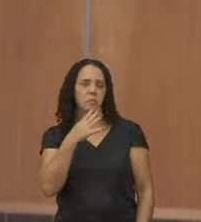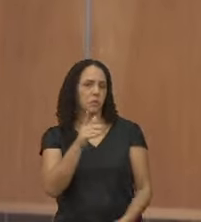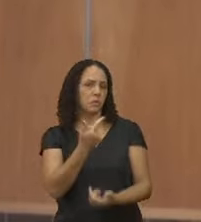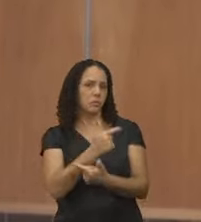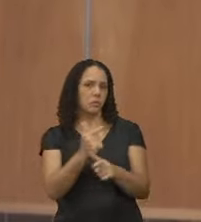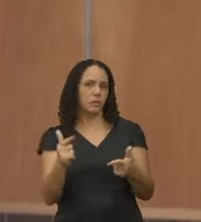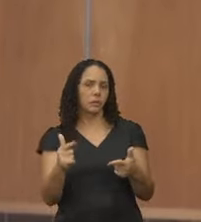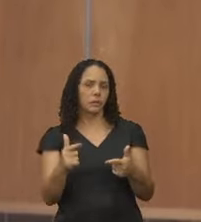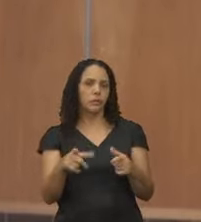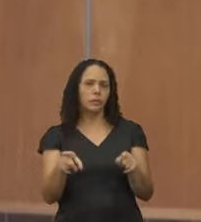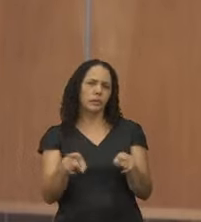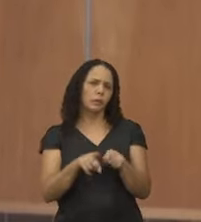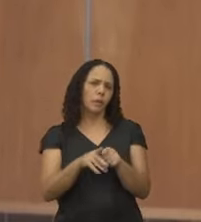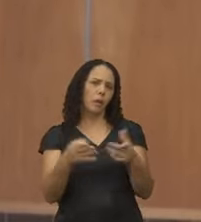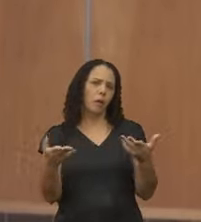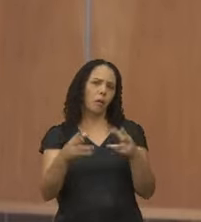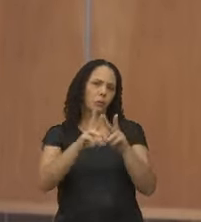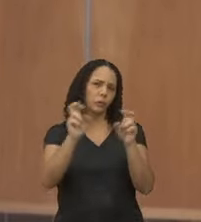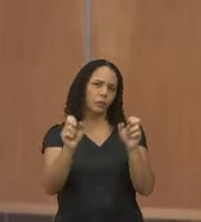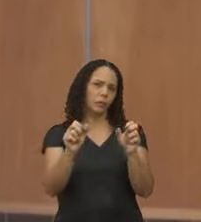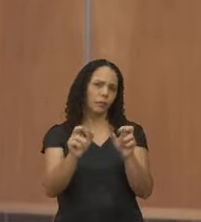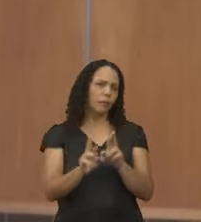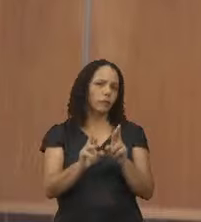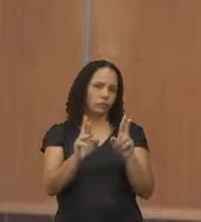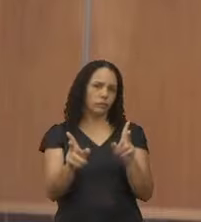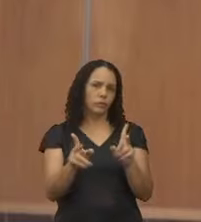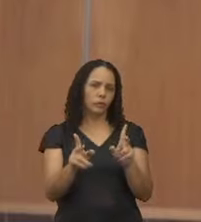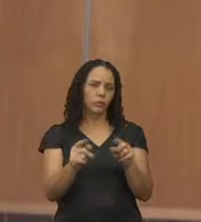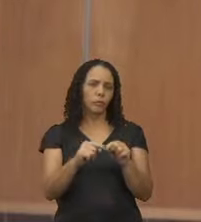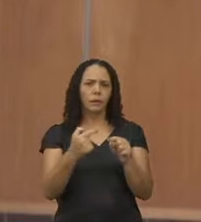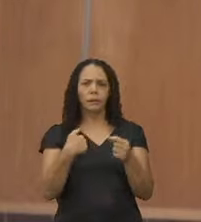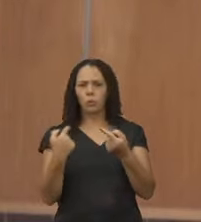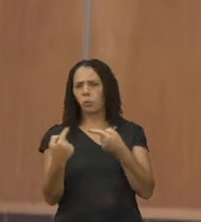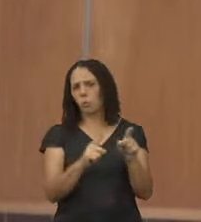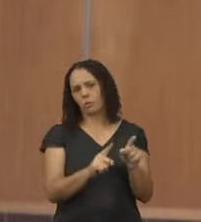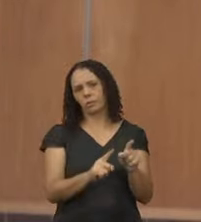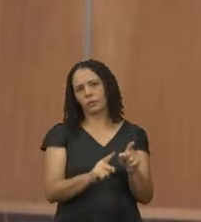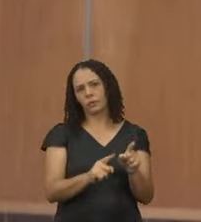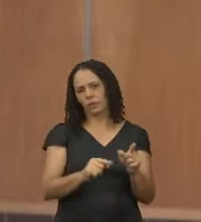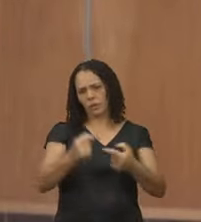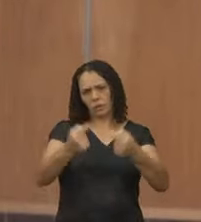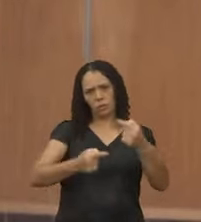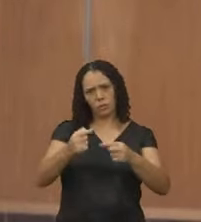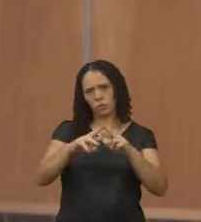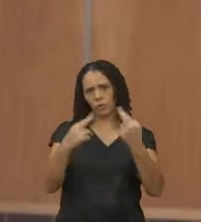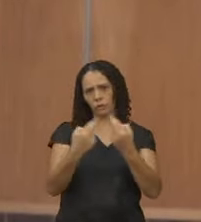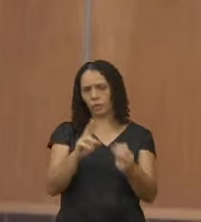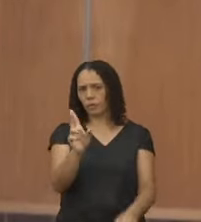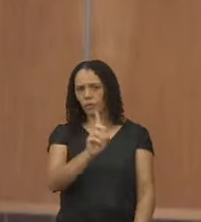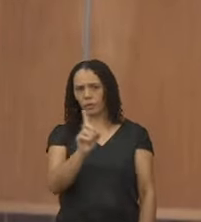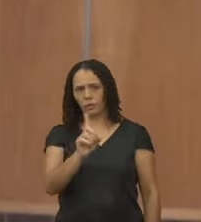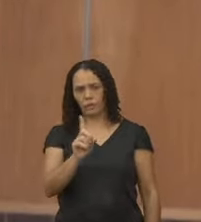estamos falando sobre isso. Então, me posicionei ao contrário. E aí não foi debatido isso na reunião. Seria pegar eles de calça curta se a gente falasse